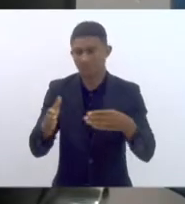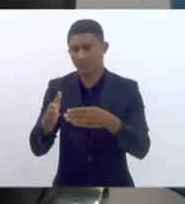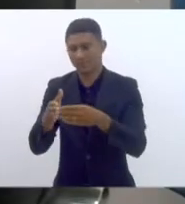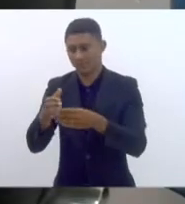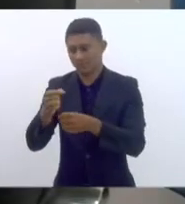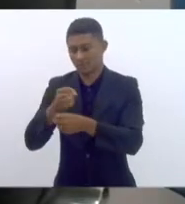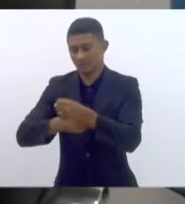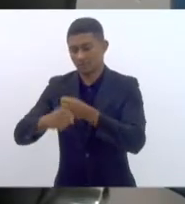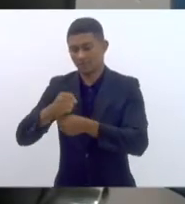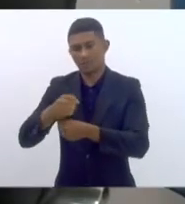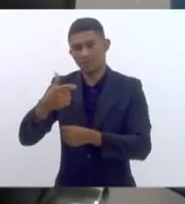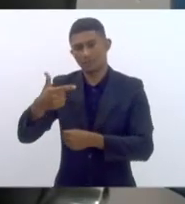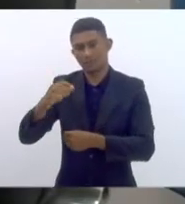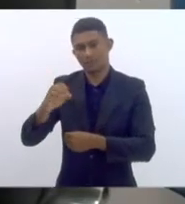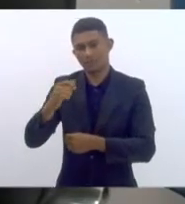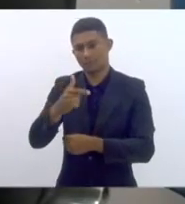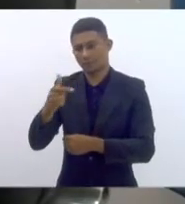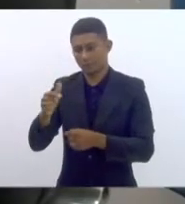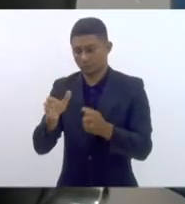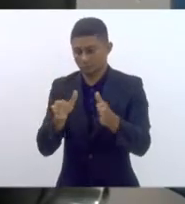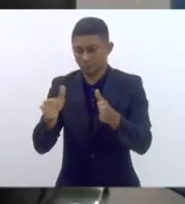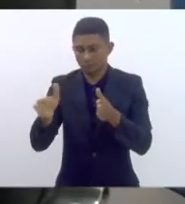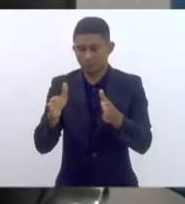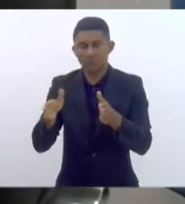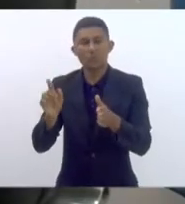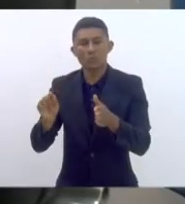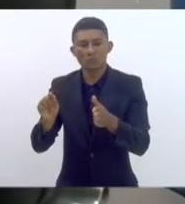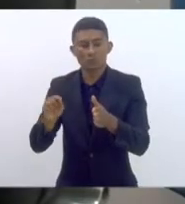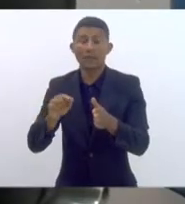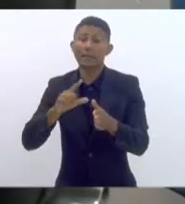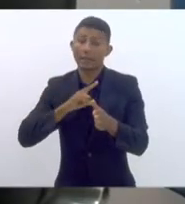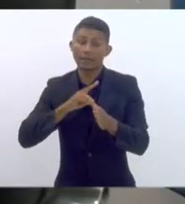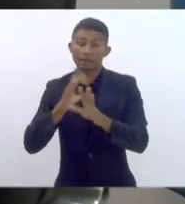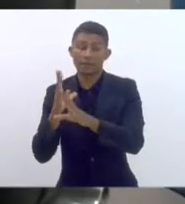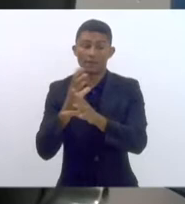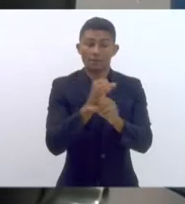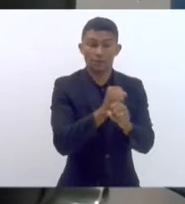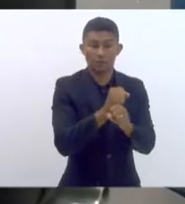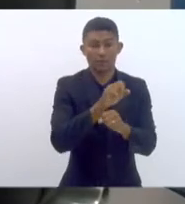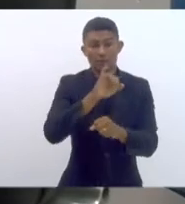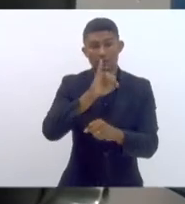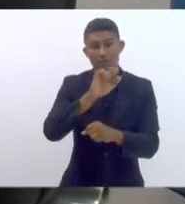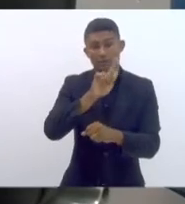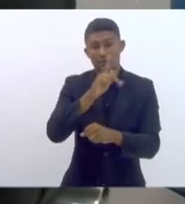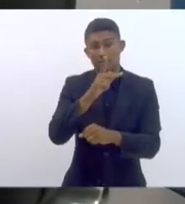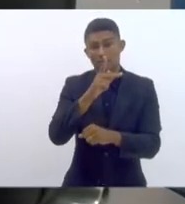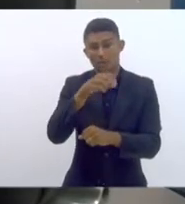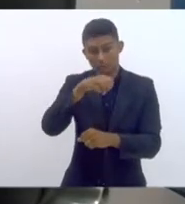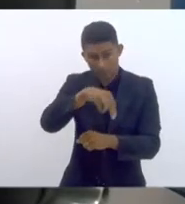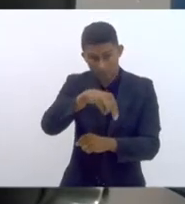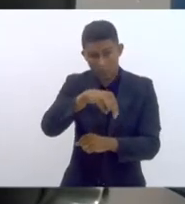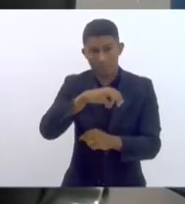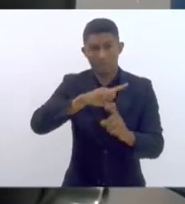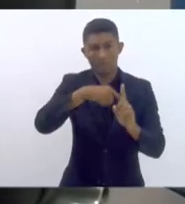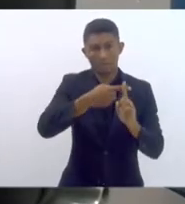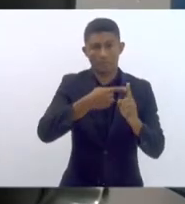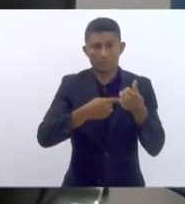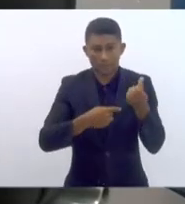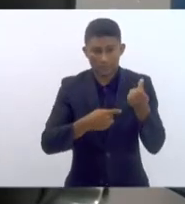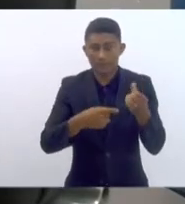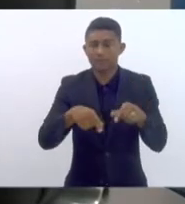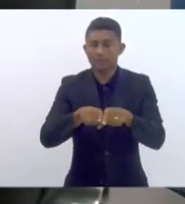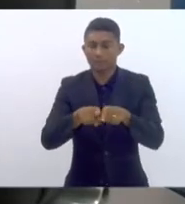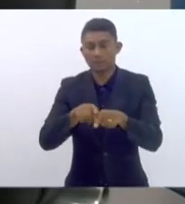aplicar o somatório do IGPM mais 6 com o IPCA